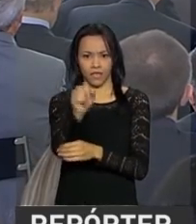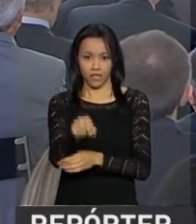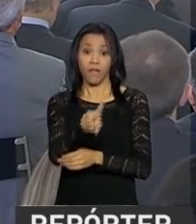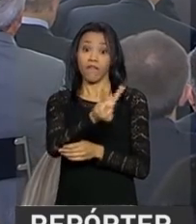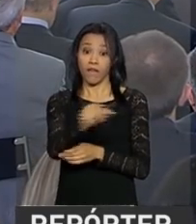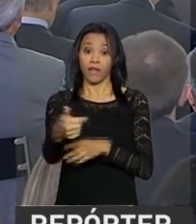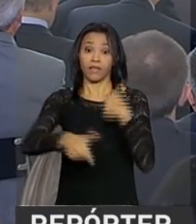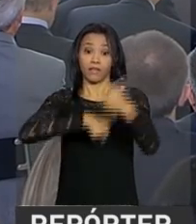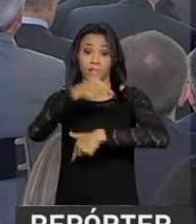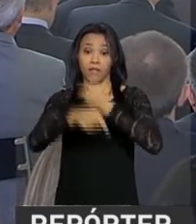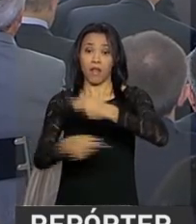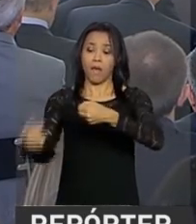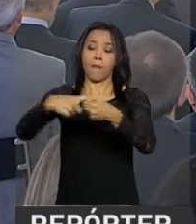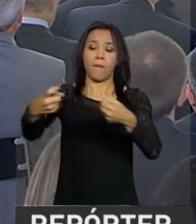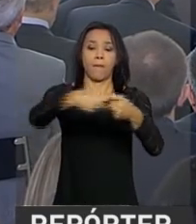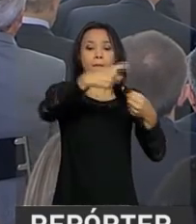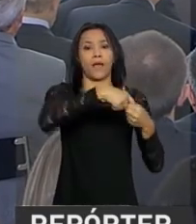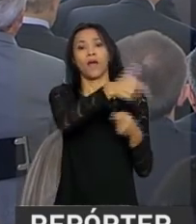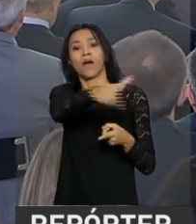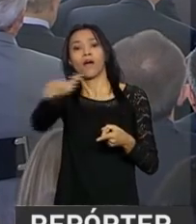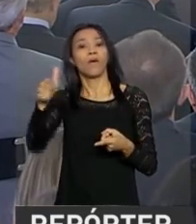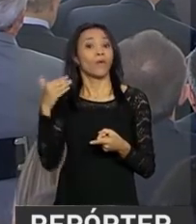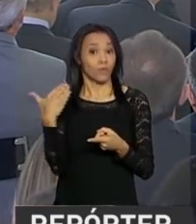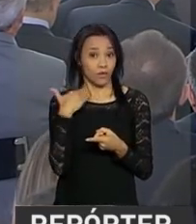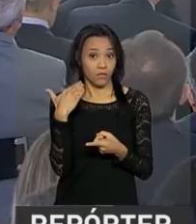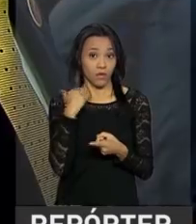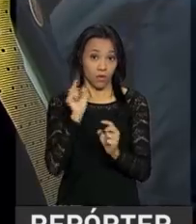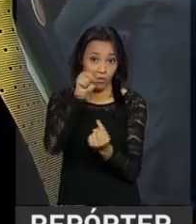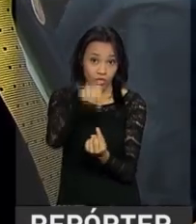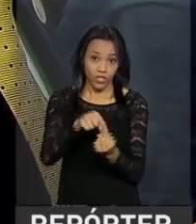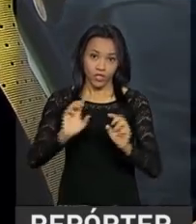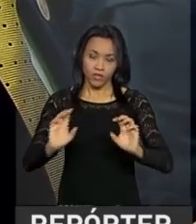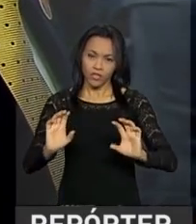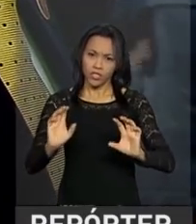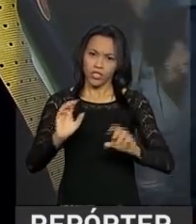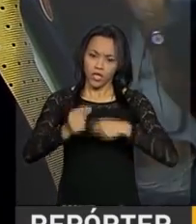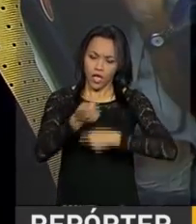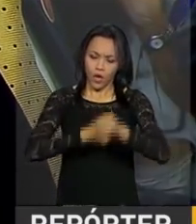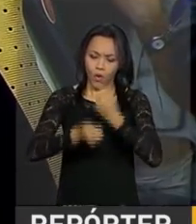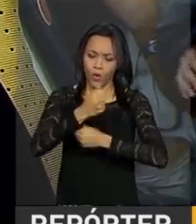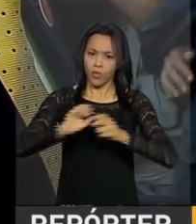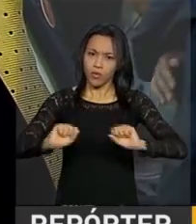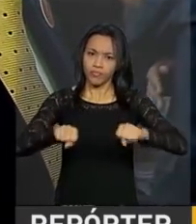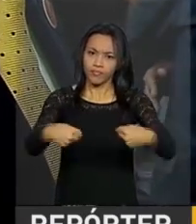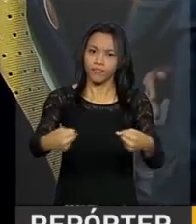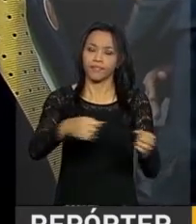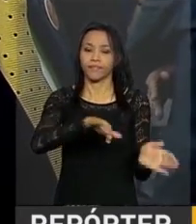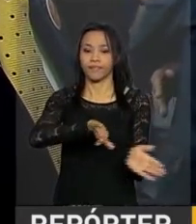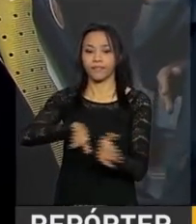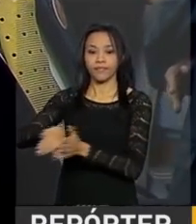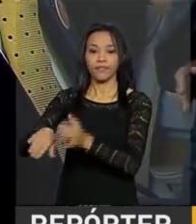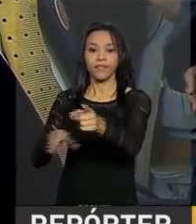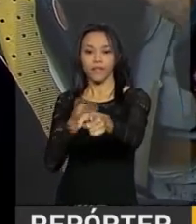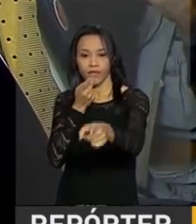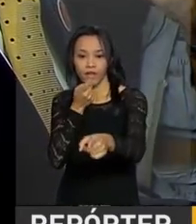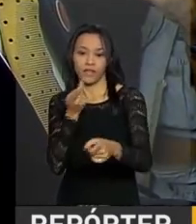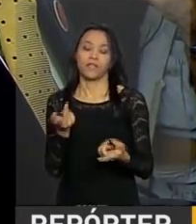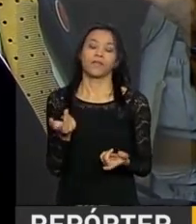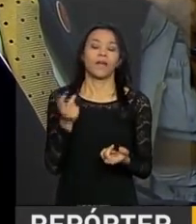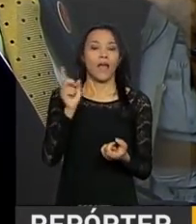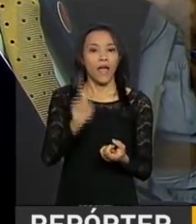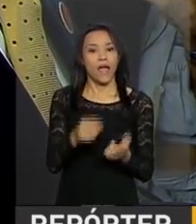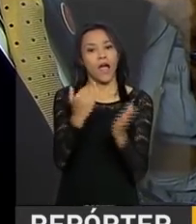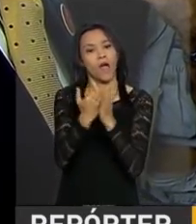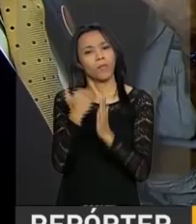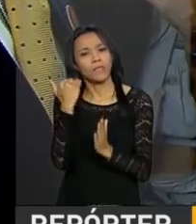bancos para ajudar na retomada do crescimento da economia. Isso se faz no estímulo à exportação, isso se faz no aumento